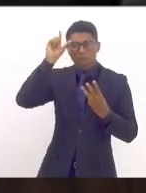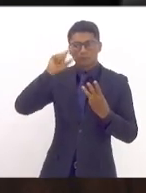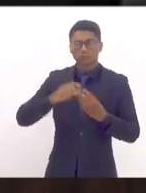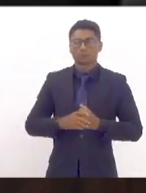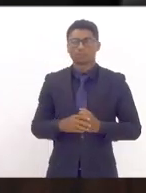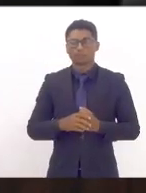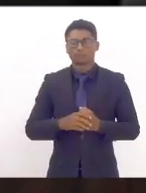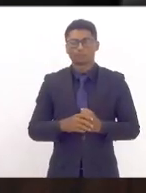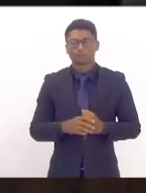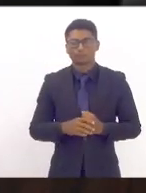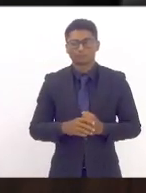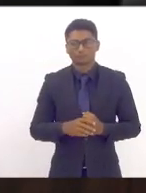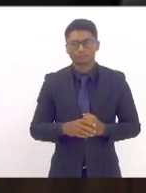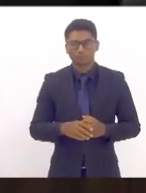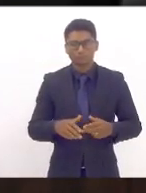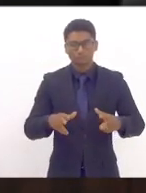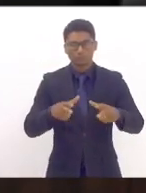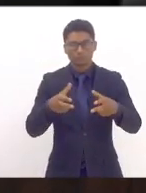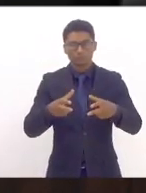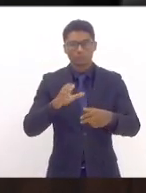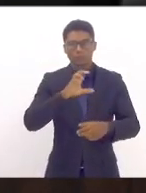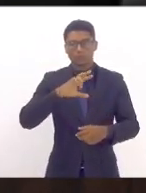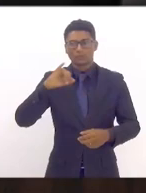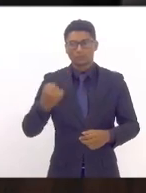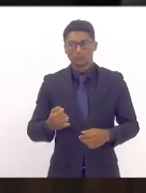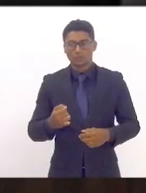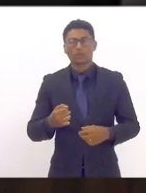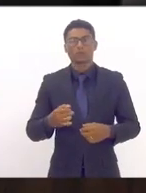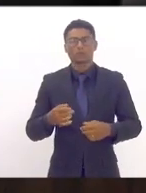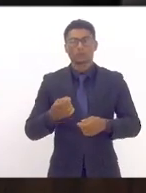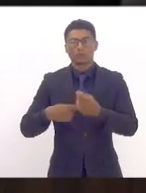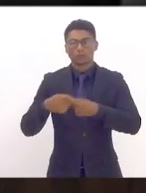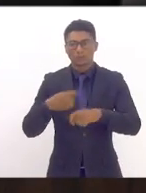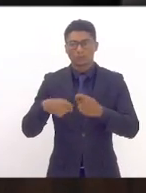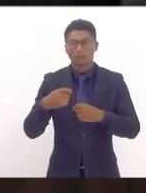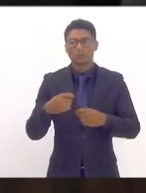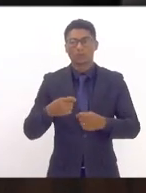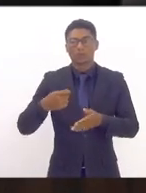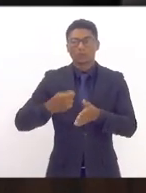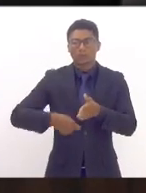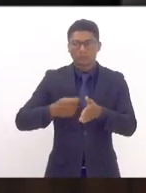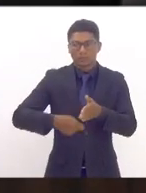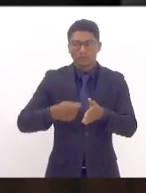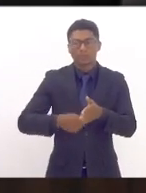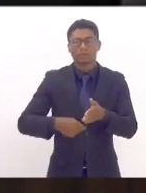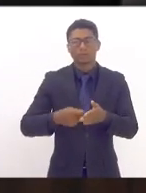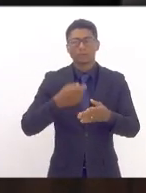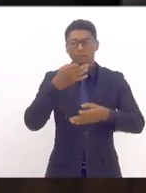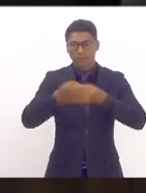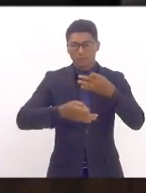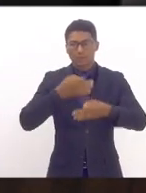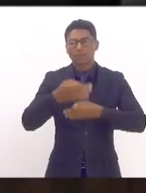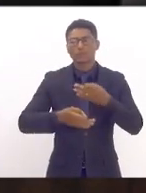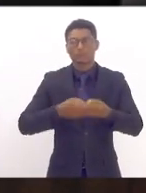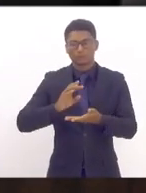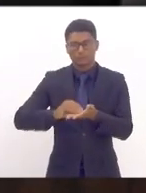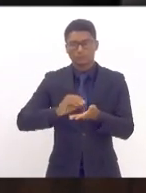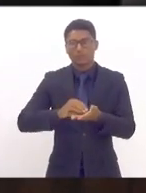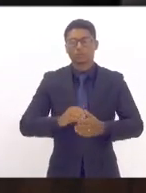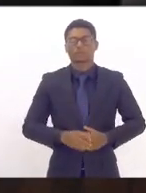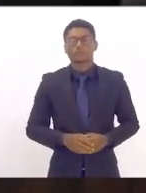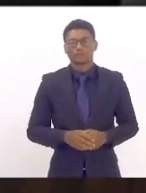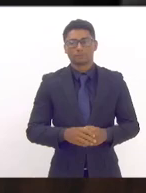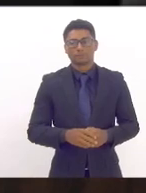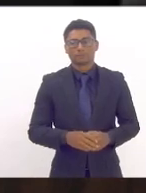Machado dependendo de pareceres das comissões condição Justiça economia tributação e orçamento sobre as emendas de plenário para emitir